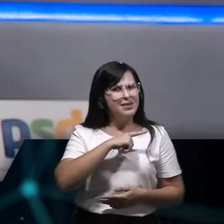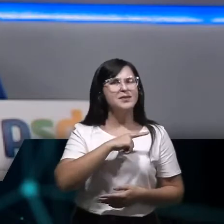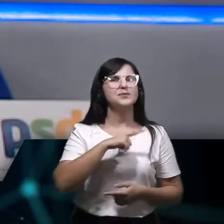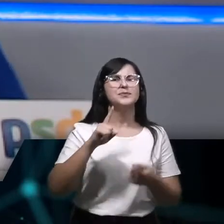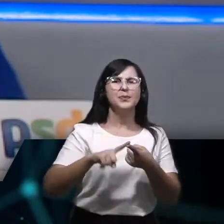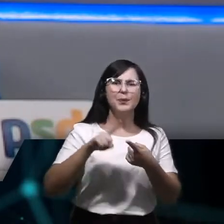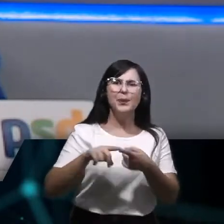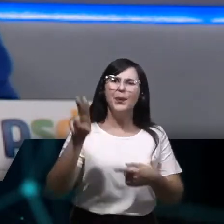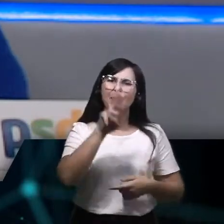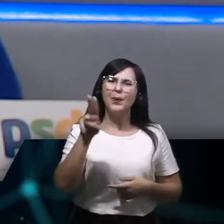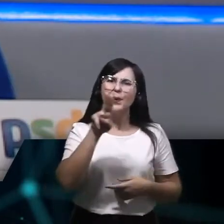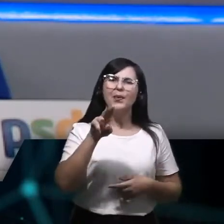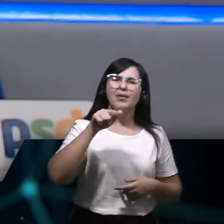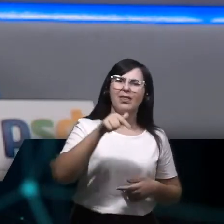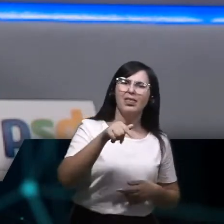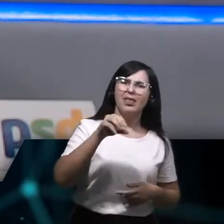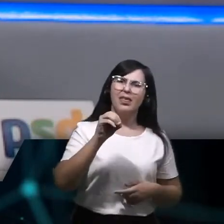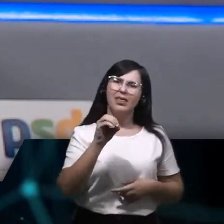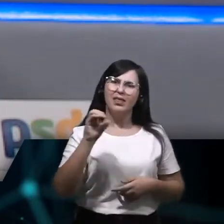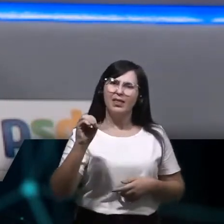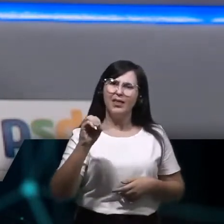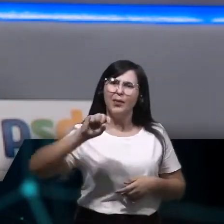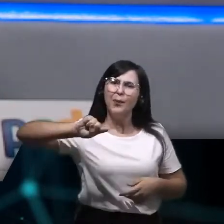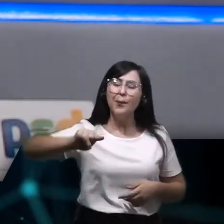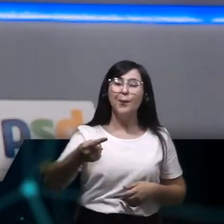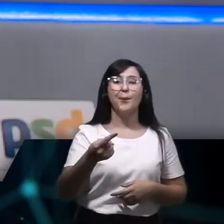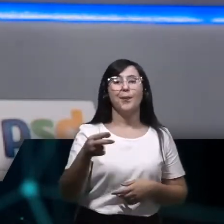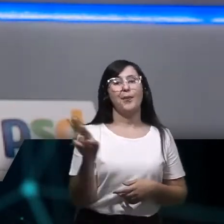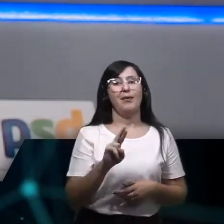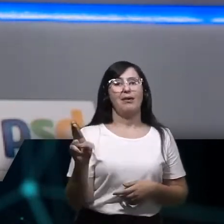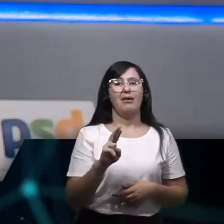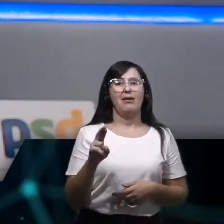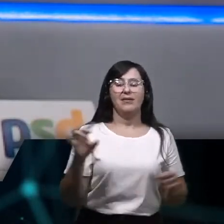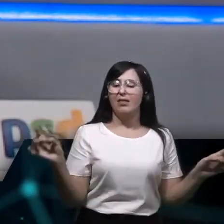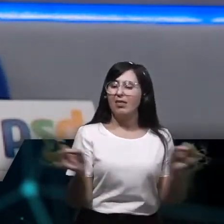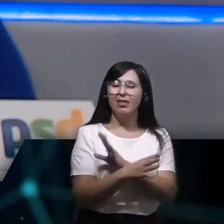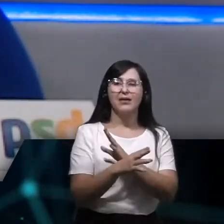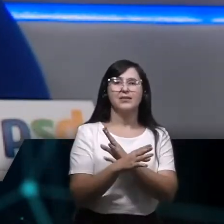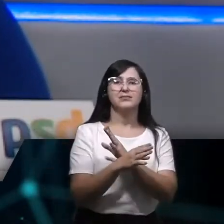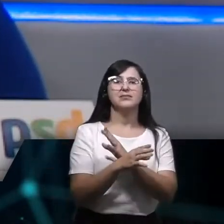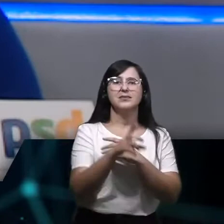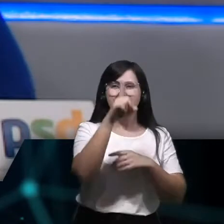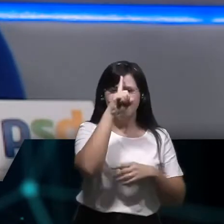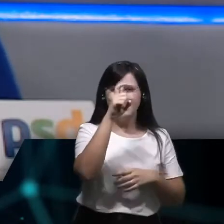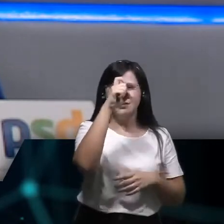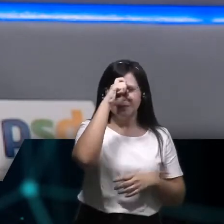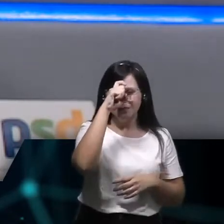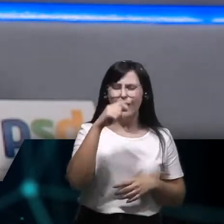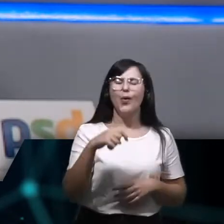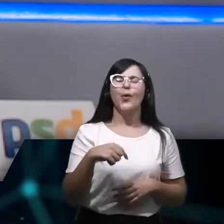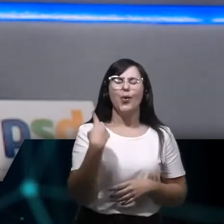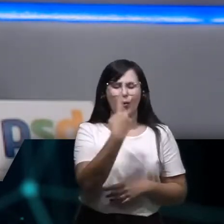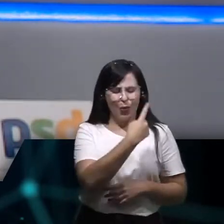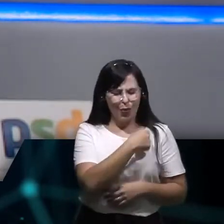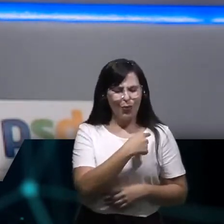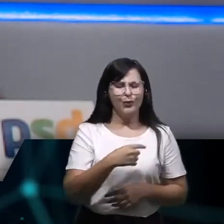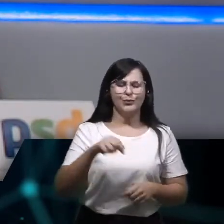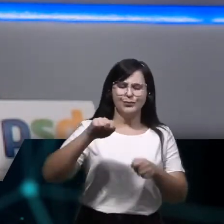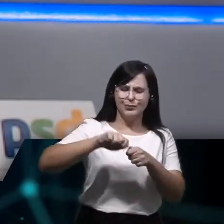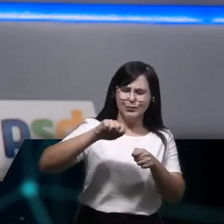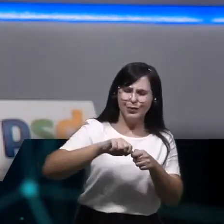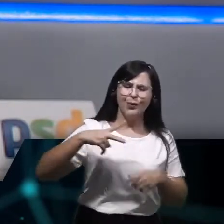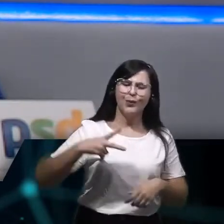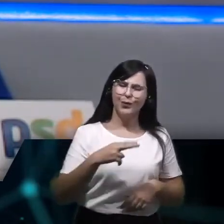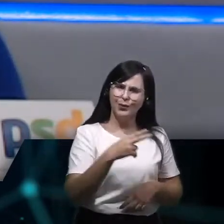700 mil reais para a gente terminar aquele hospital, para atender a população. E vai ter cirurgia sim, Josvaldo, porque nós temos compromisso, nós